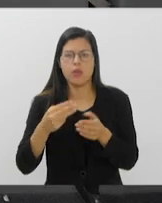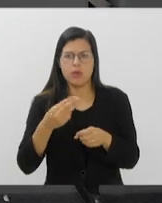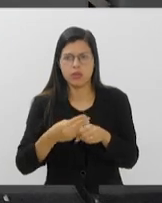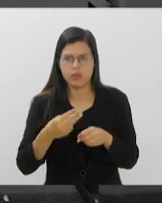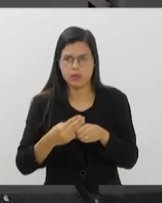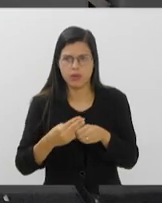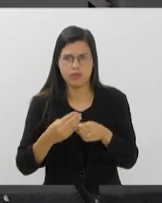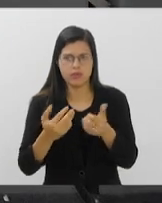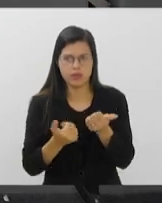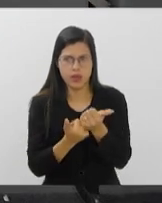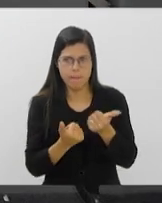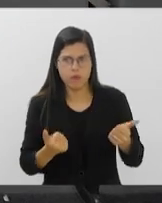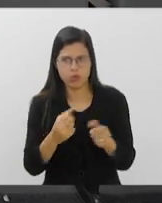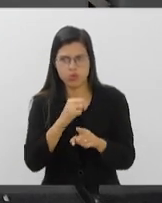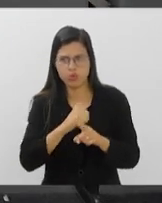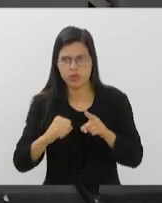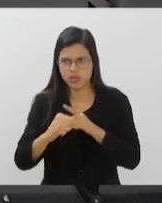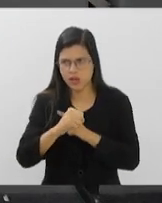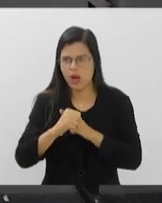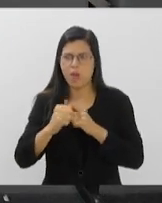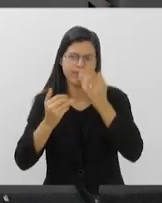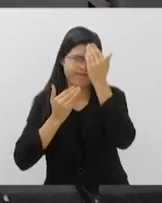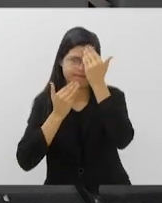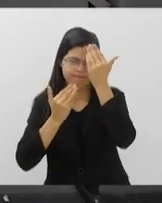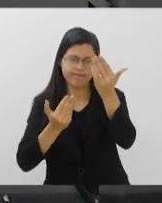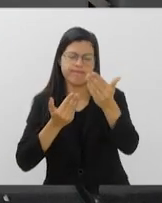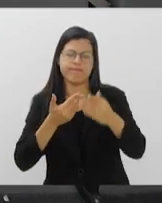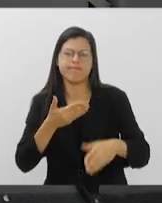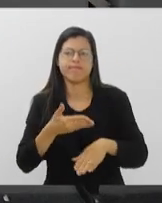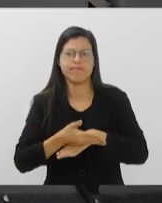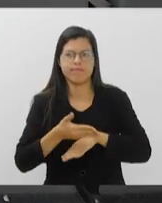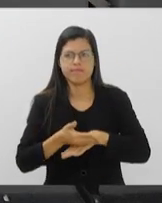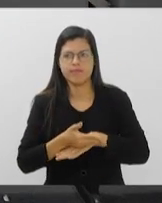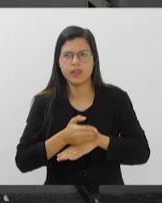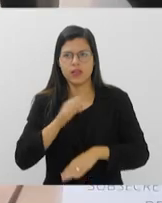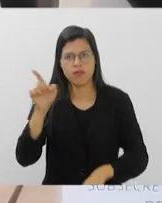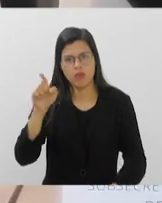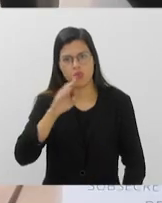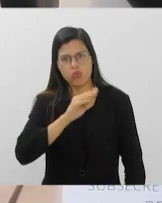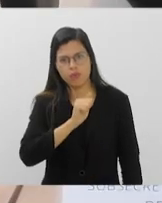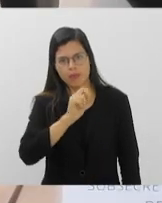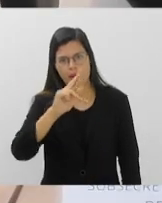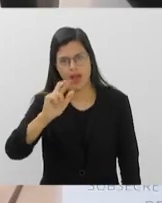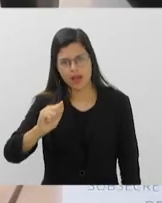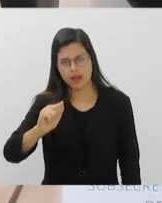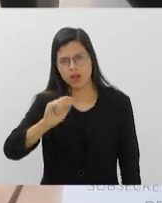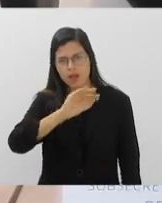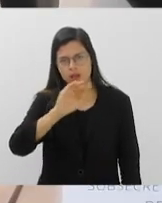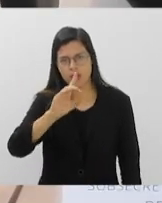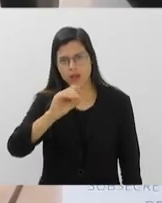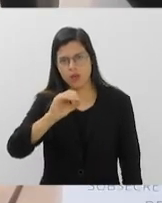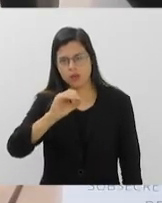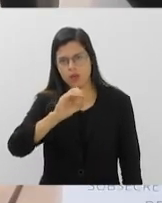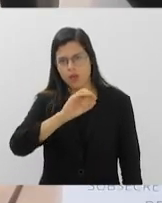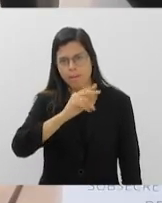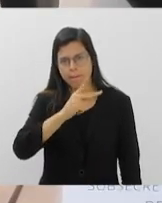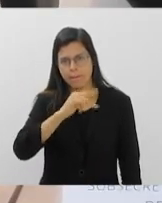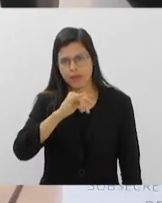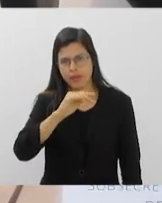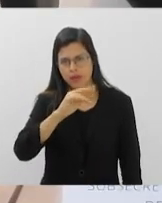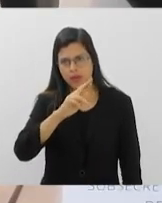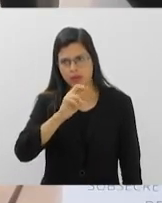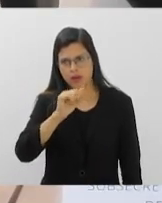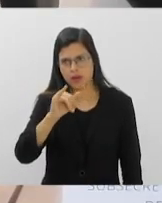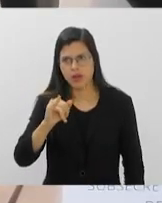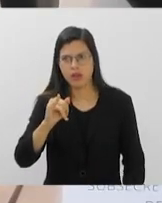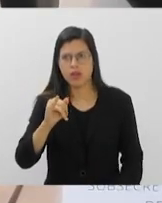ah obrigada querida por estar aqui eh de Barra do Piraí um querido município ainda falta algumas nominadas